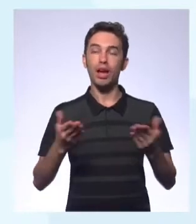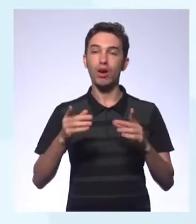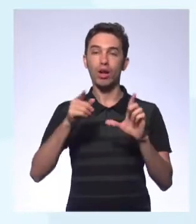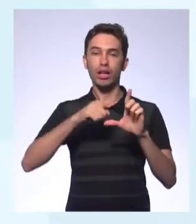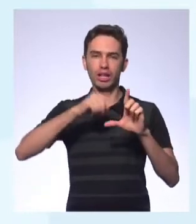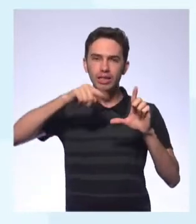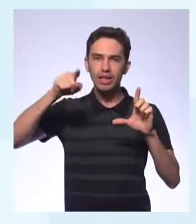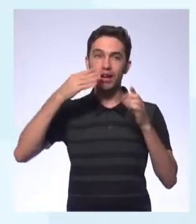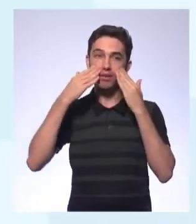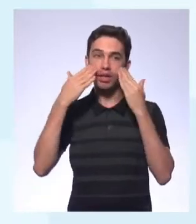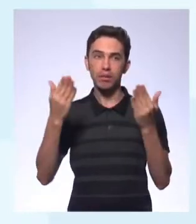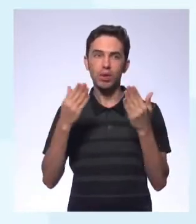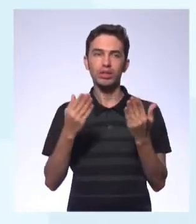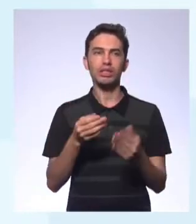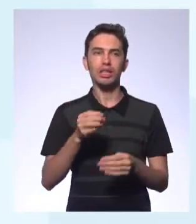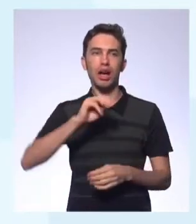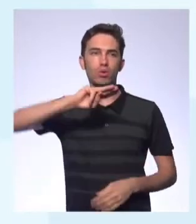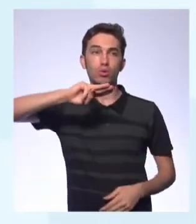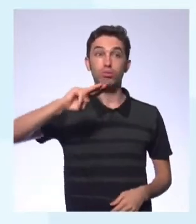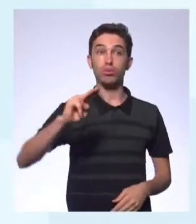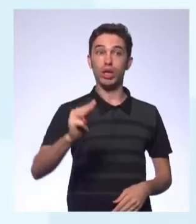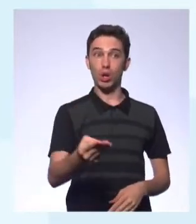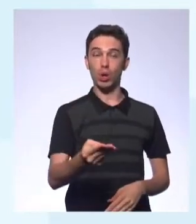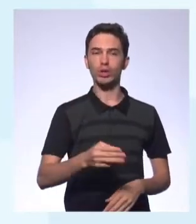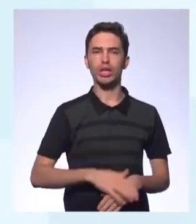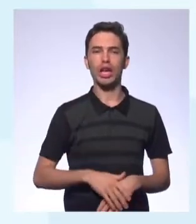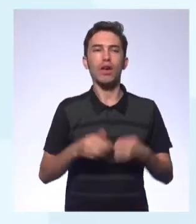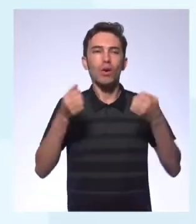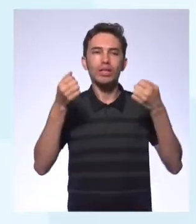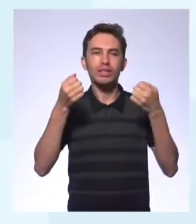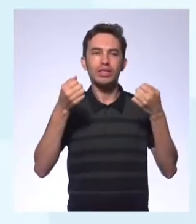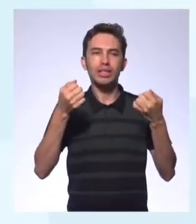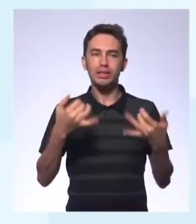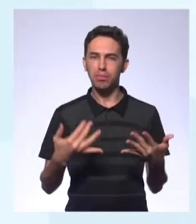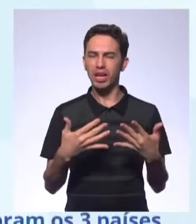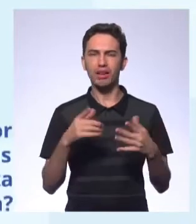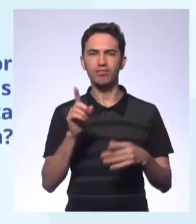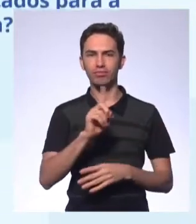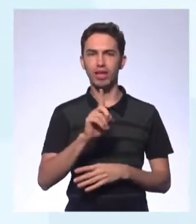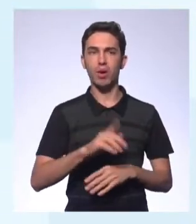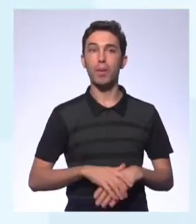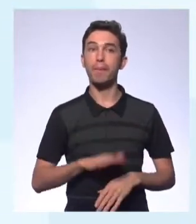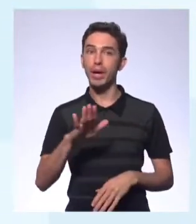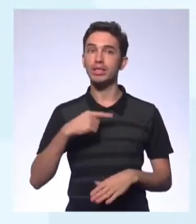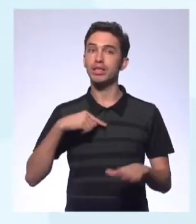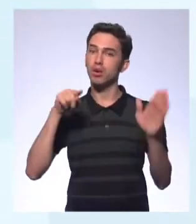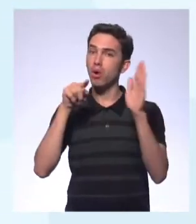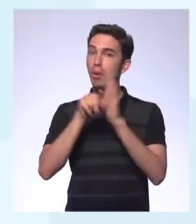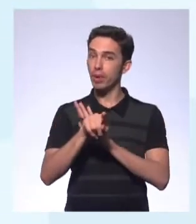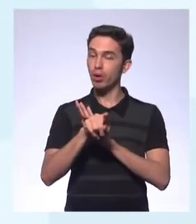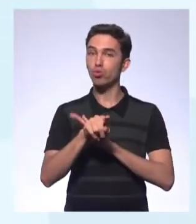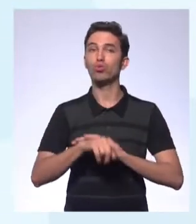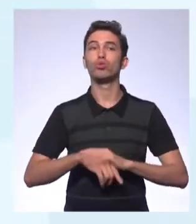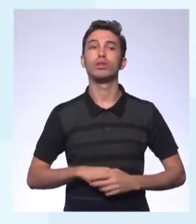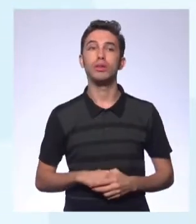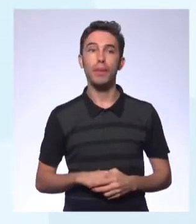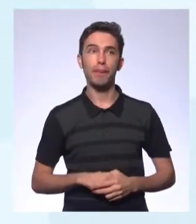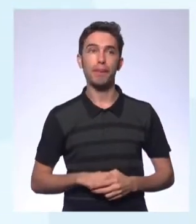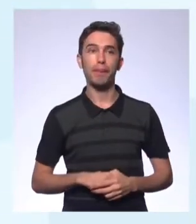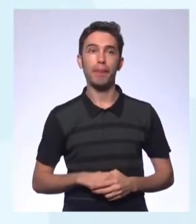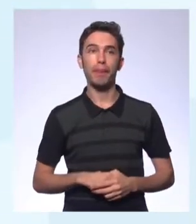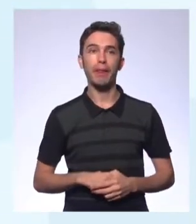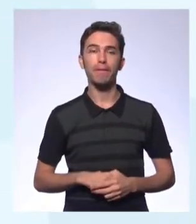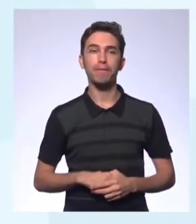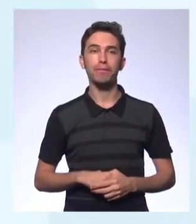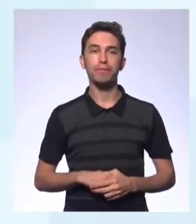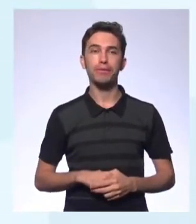alguns milhões aí, ok? Eu não vou fazer a explanação, mas nós temos uma questão aí.